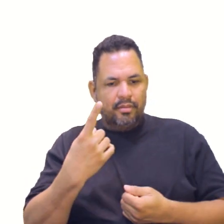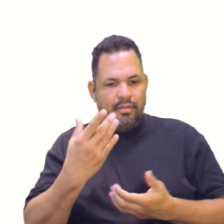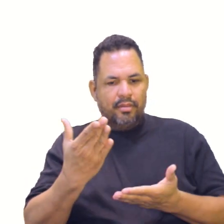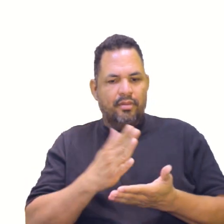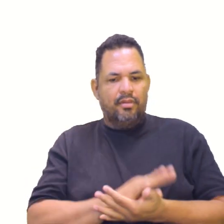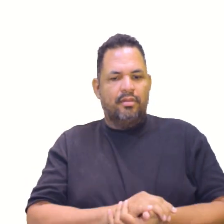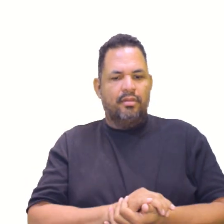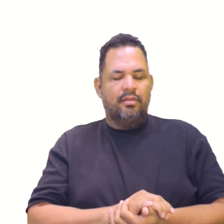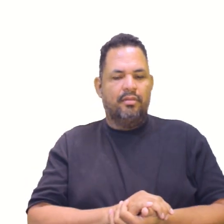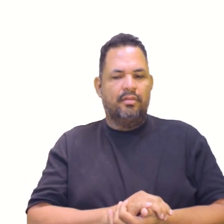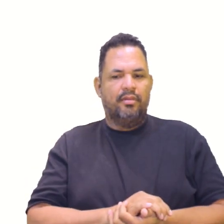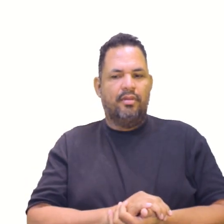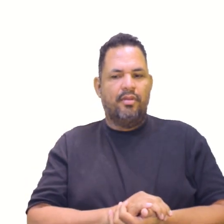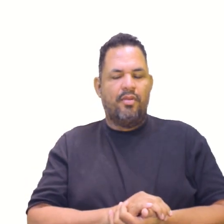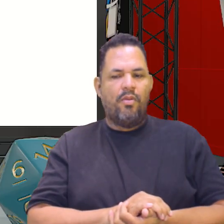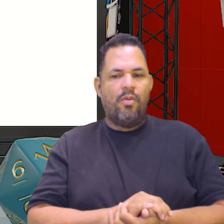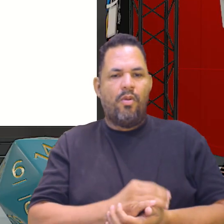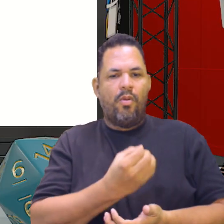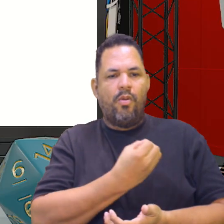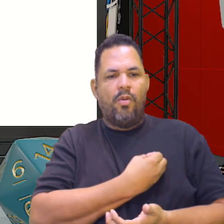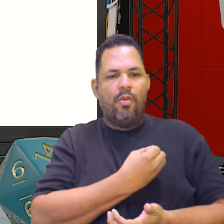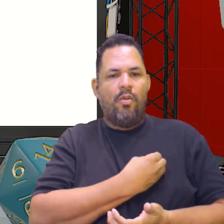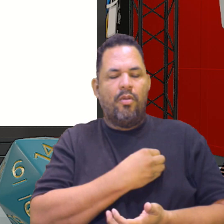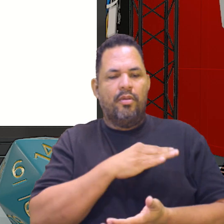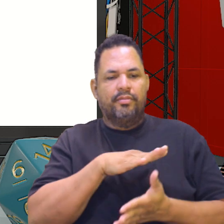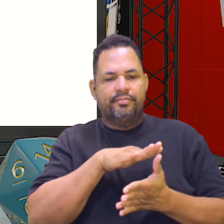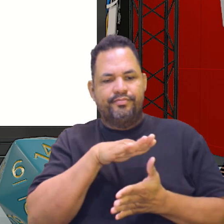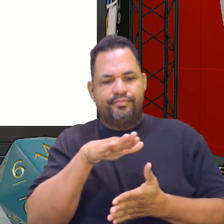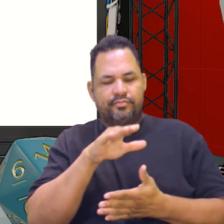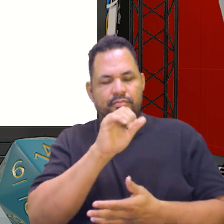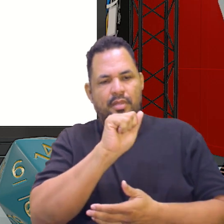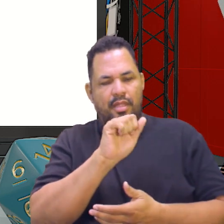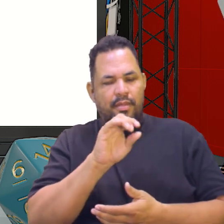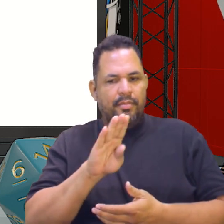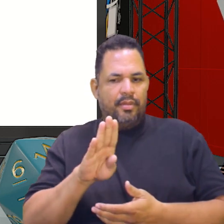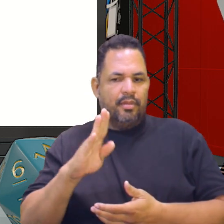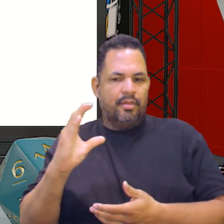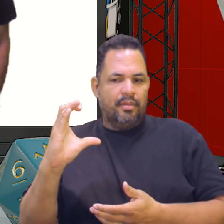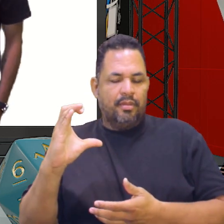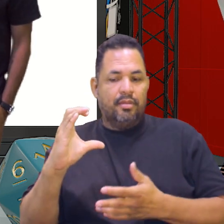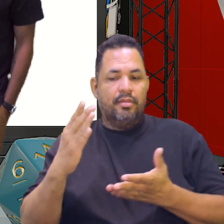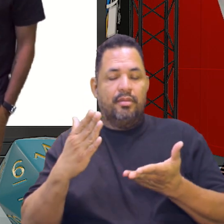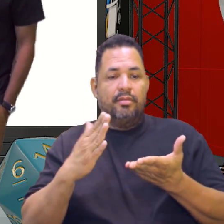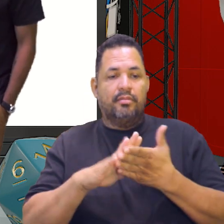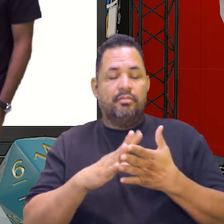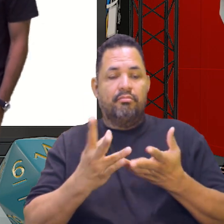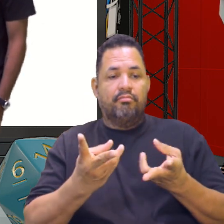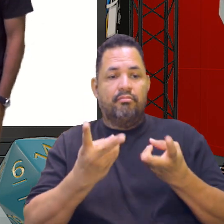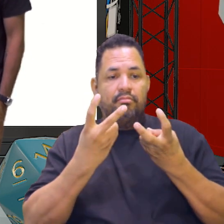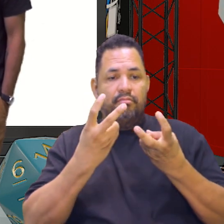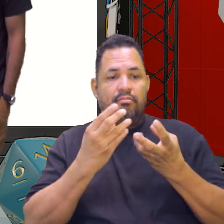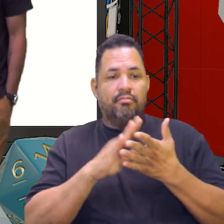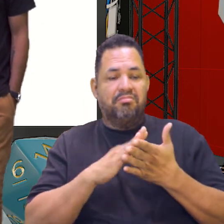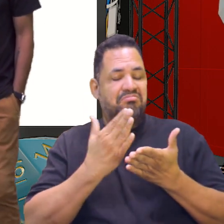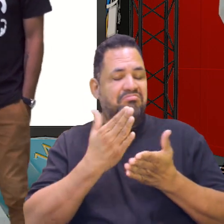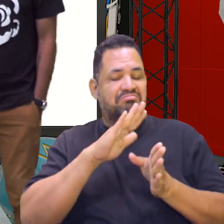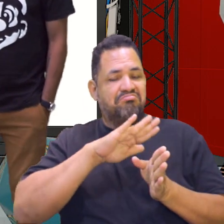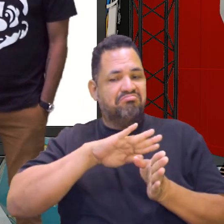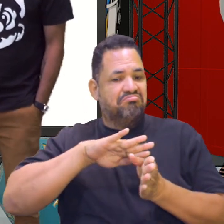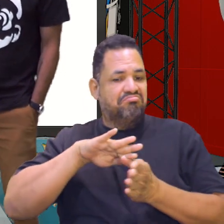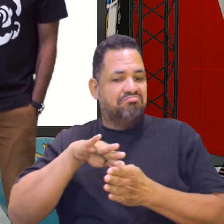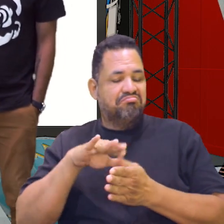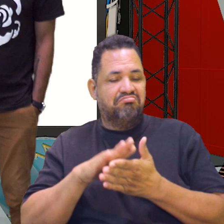coordenadas quem são os coeficientes da reta, né? Quem é A, quem é B, quem é C. E identificar o que não precisa, já vem